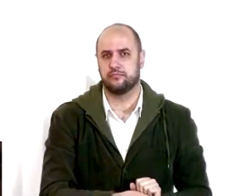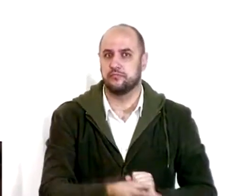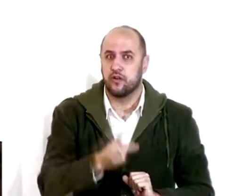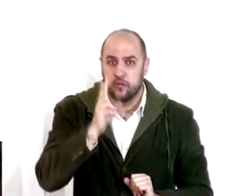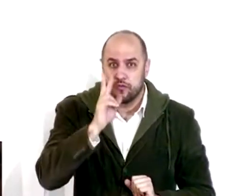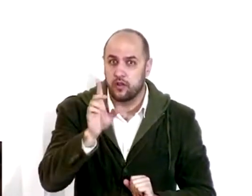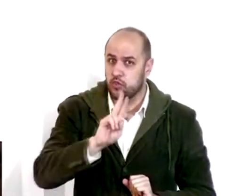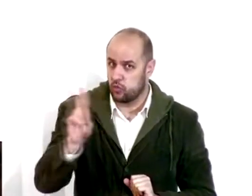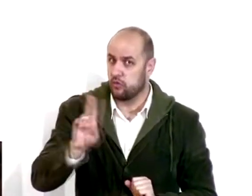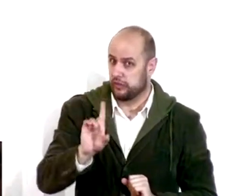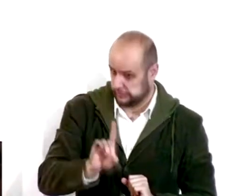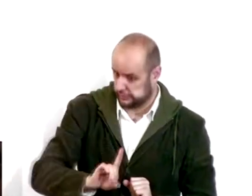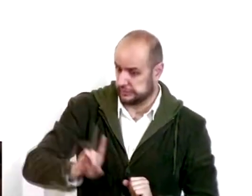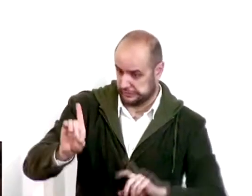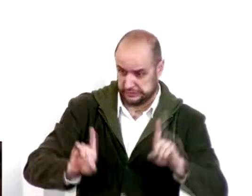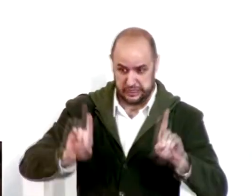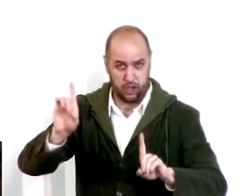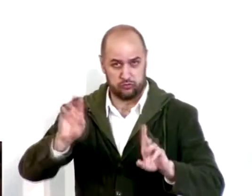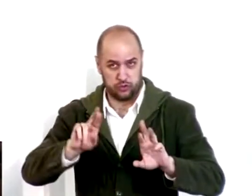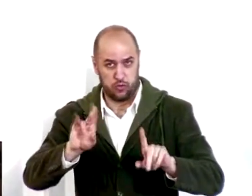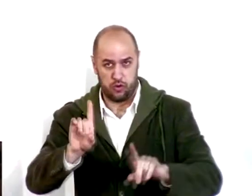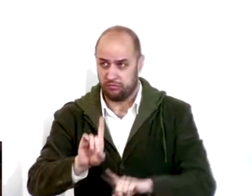com D minúsculo.